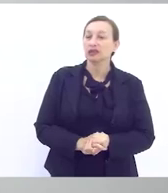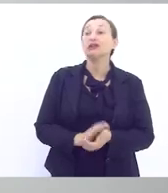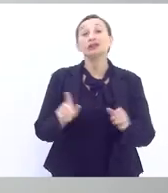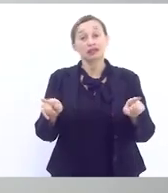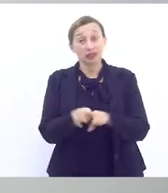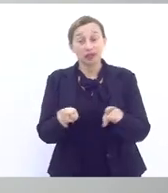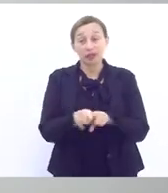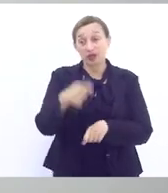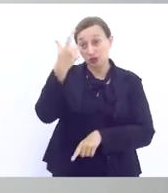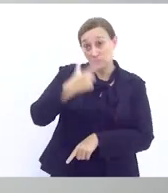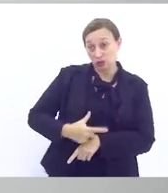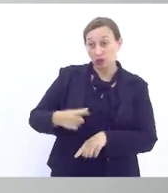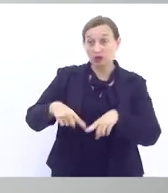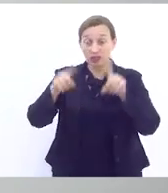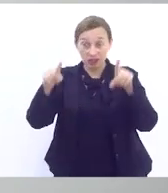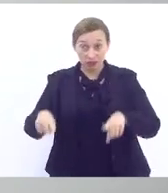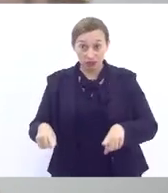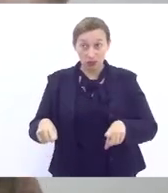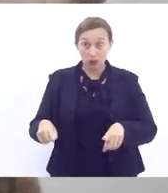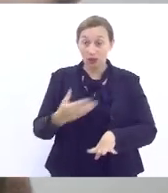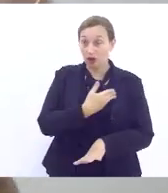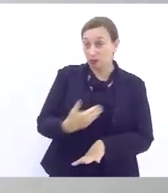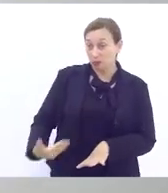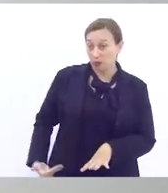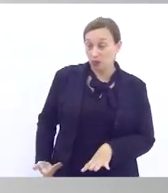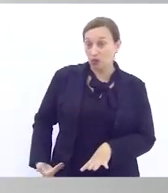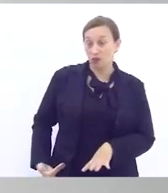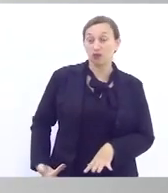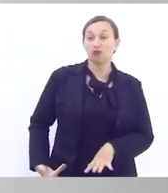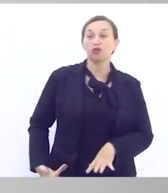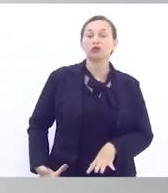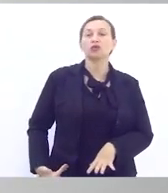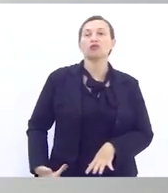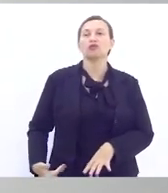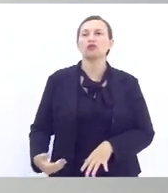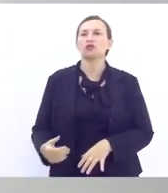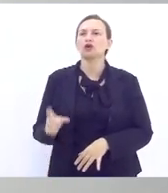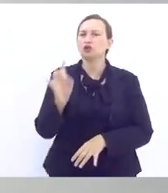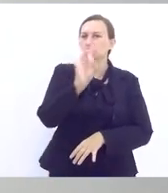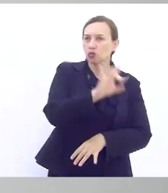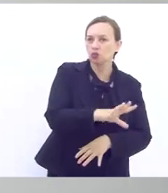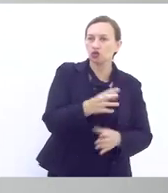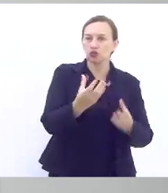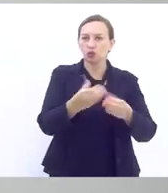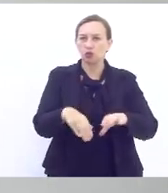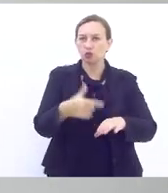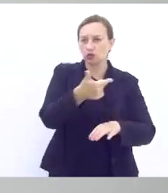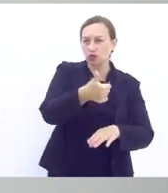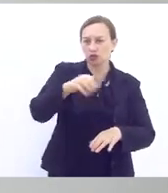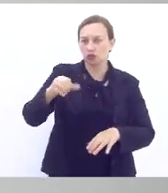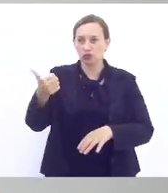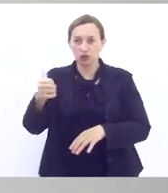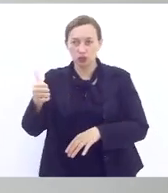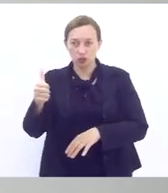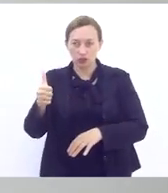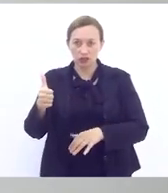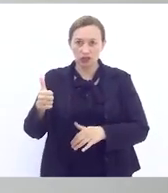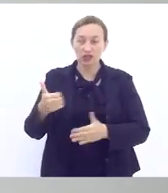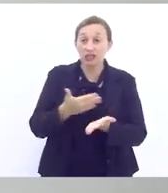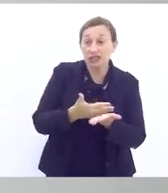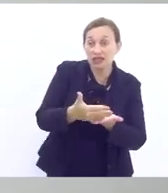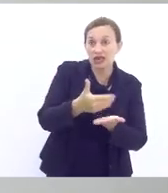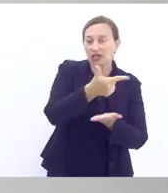sou o servidora né do Governo do Estado do eaa oriunda do último concurso de 2011 tomei posse em 2012